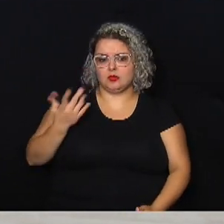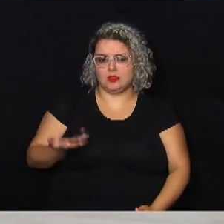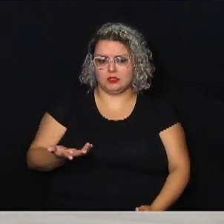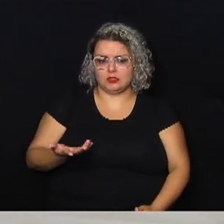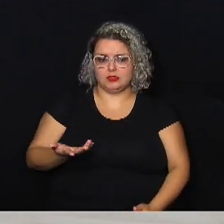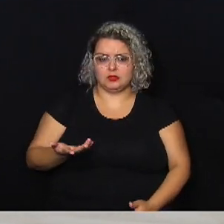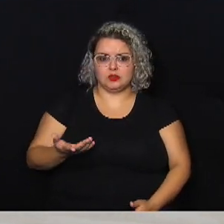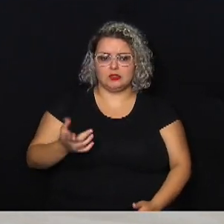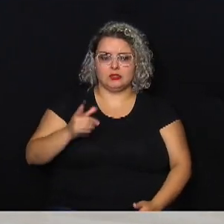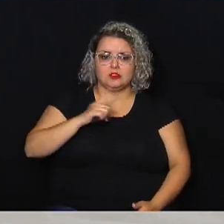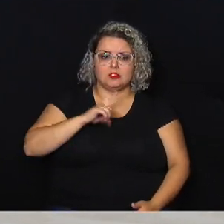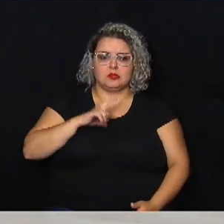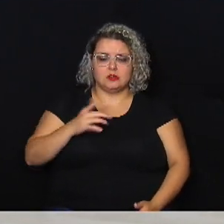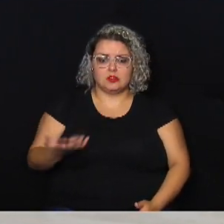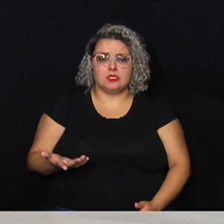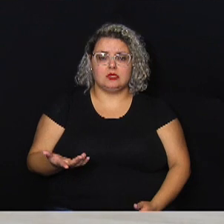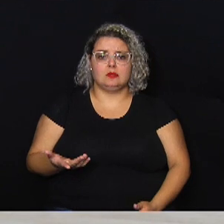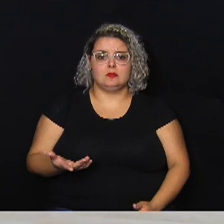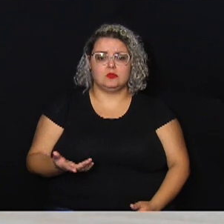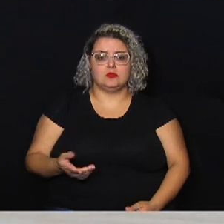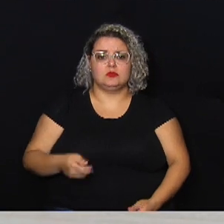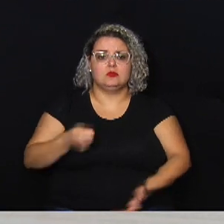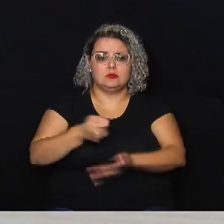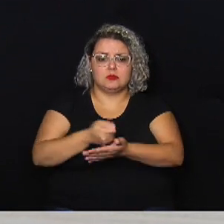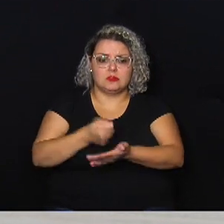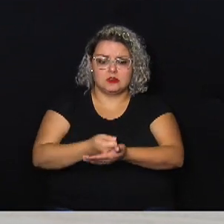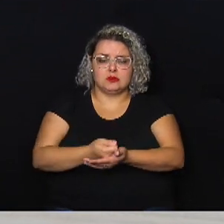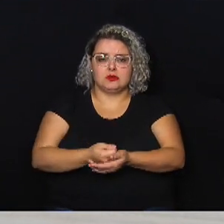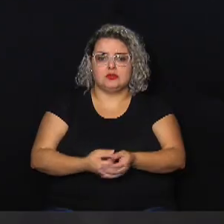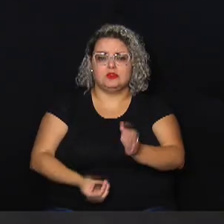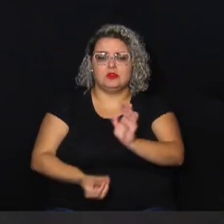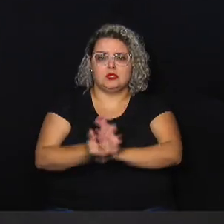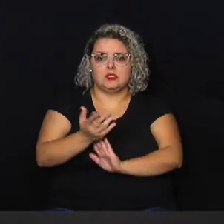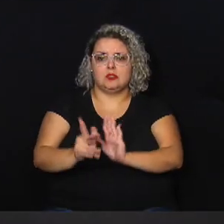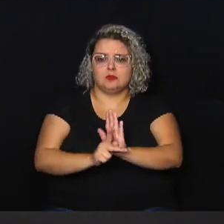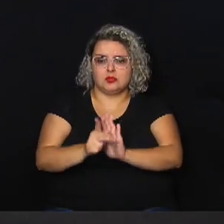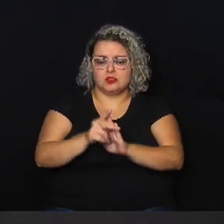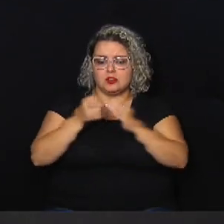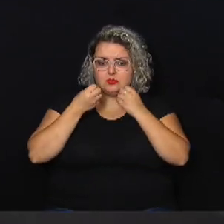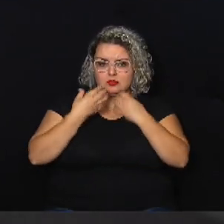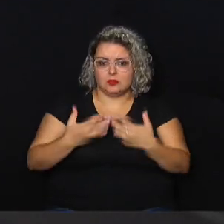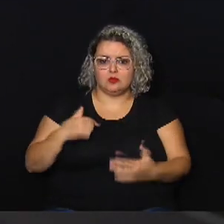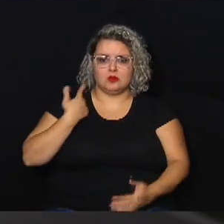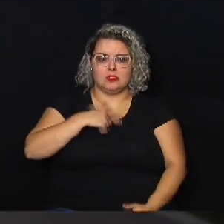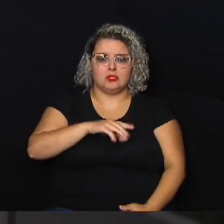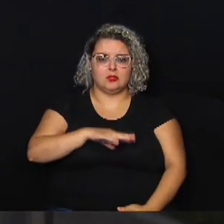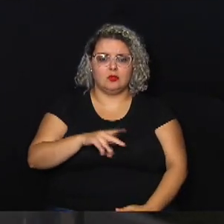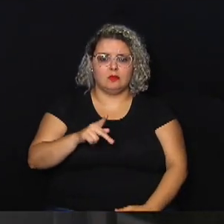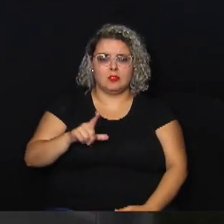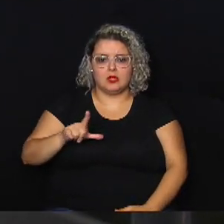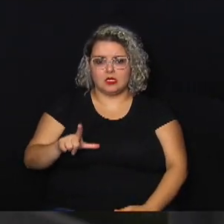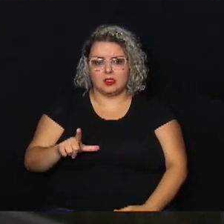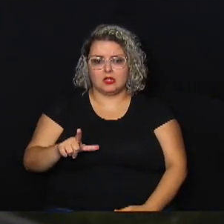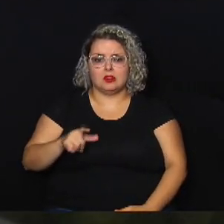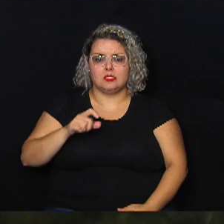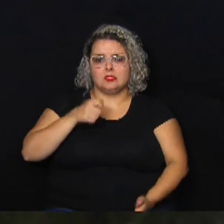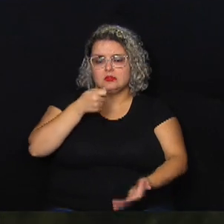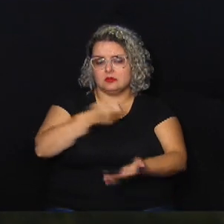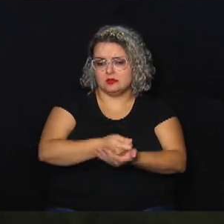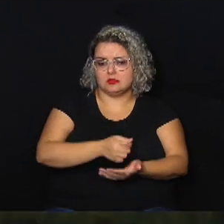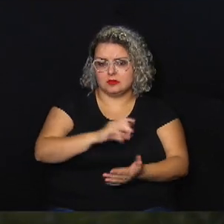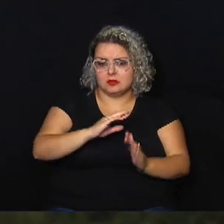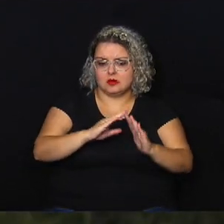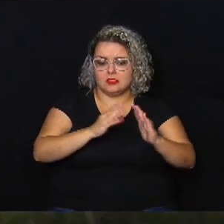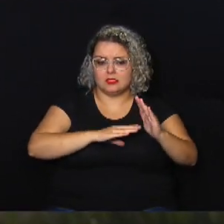temos aí a missão de realizar e protocolar projetos bons para a nossa cidade. O PL também determina que as clínicas particulares